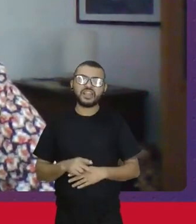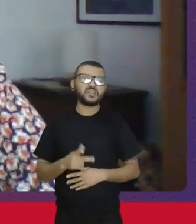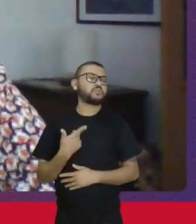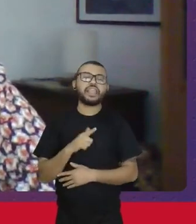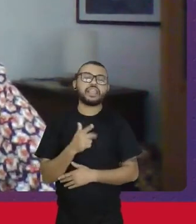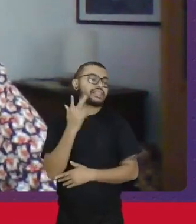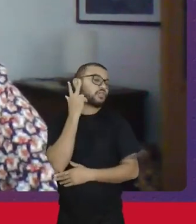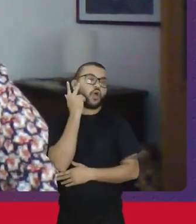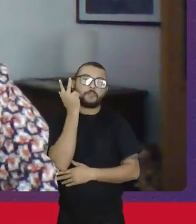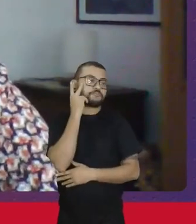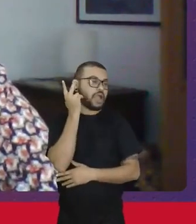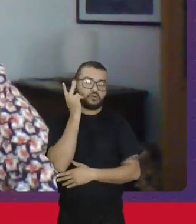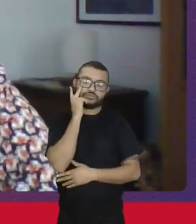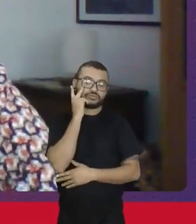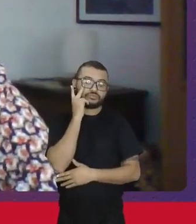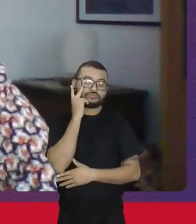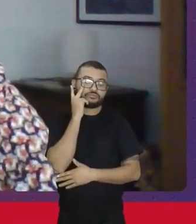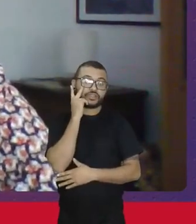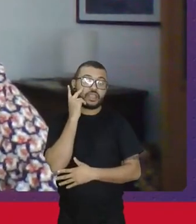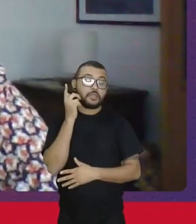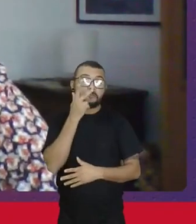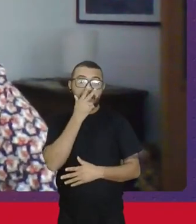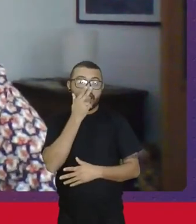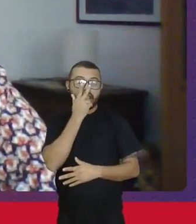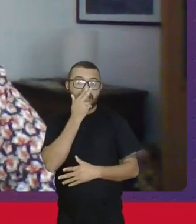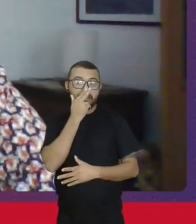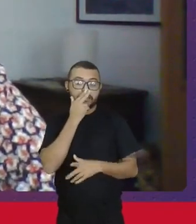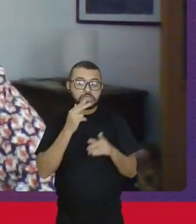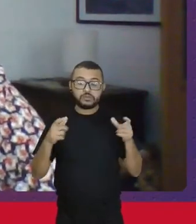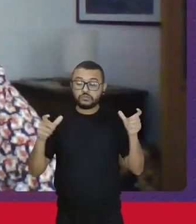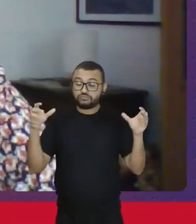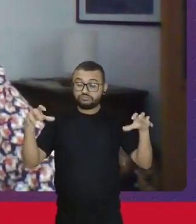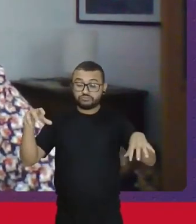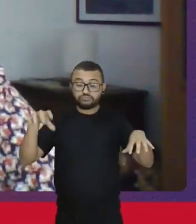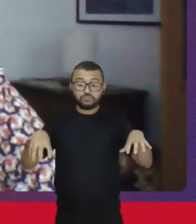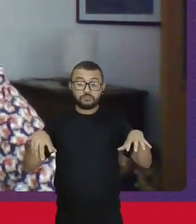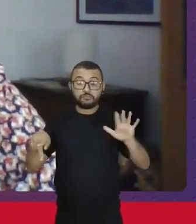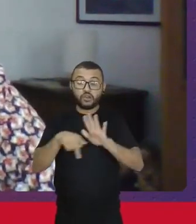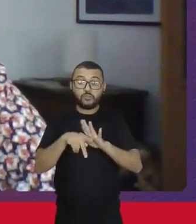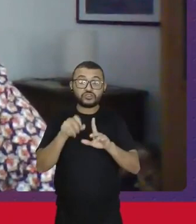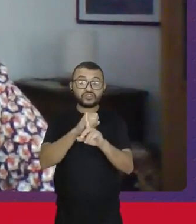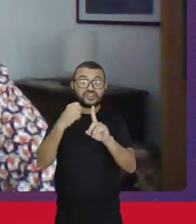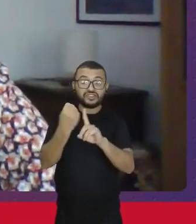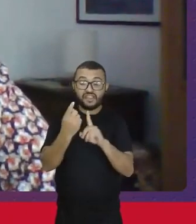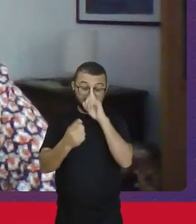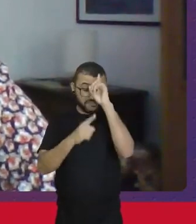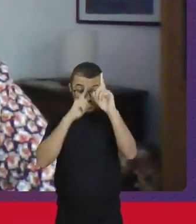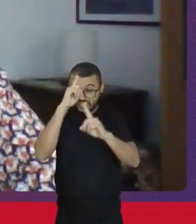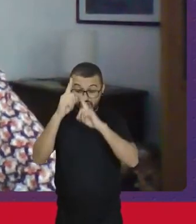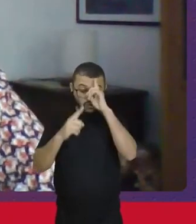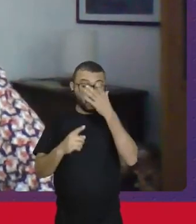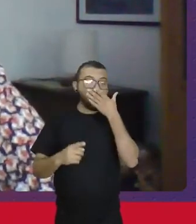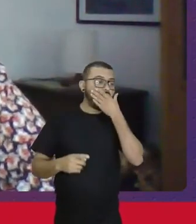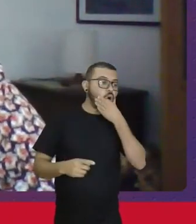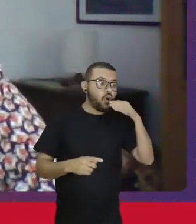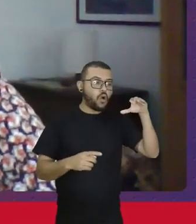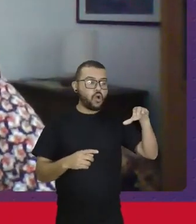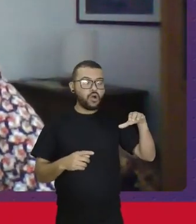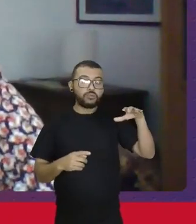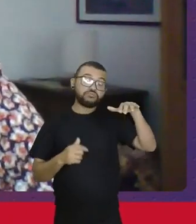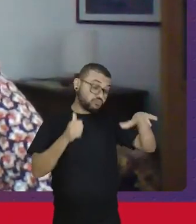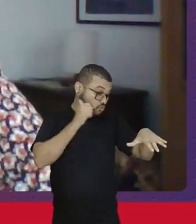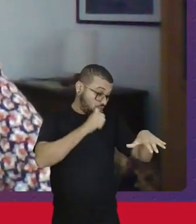né? Esses são papéis que foram atribuídos, né, pela sociedade a homens e mulheres